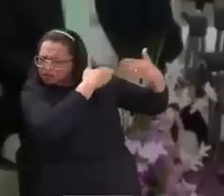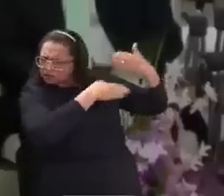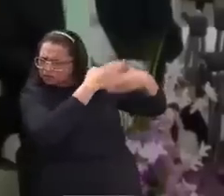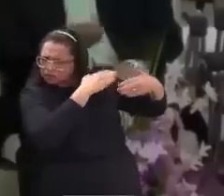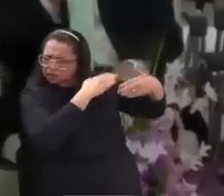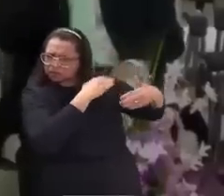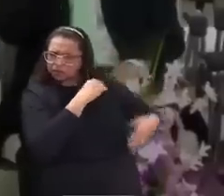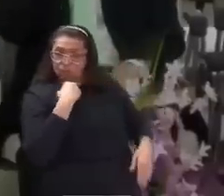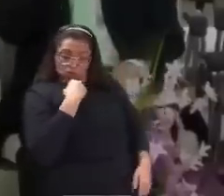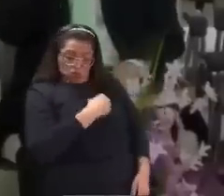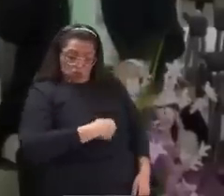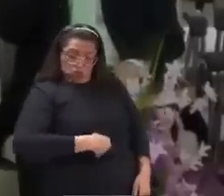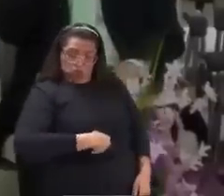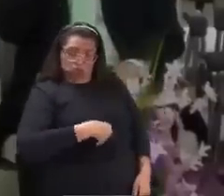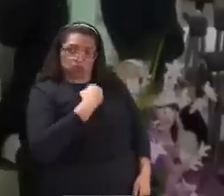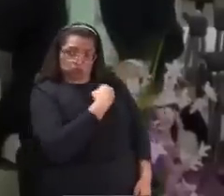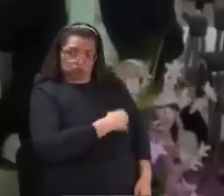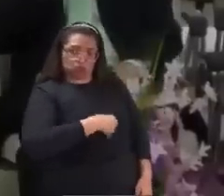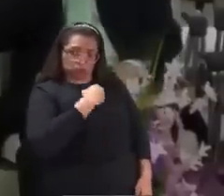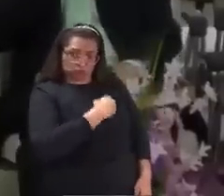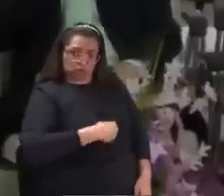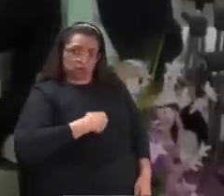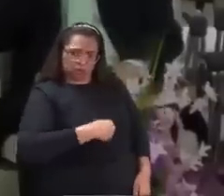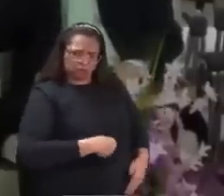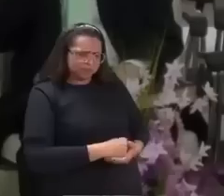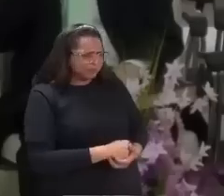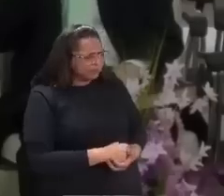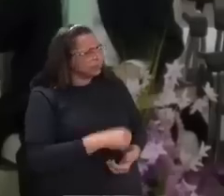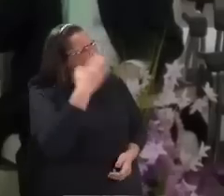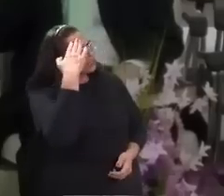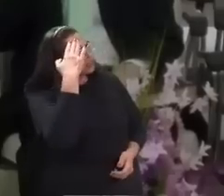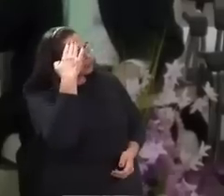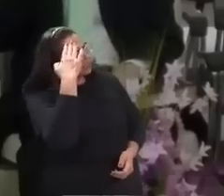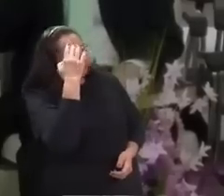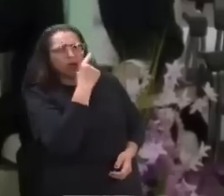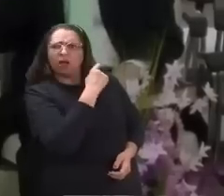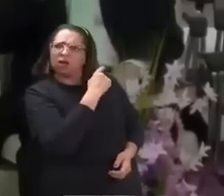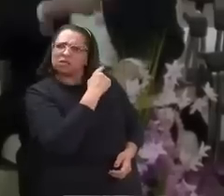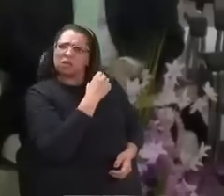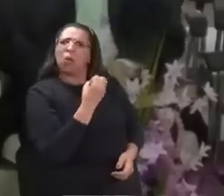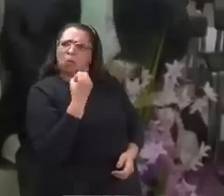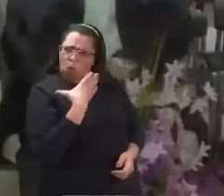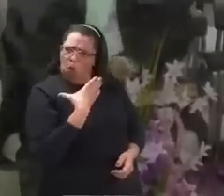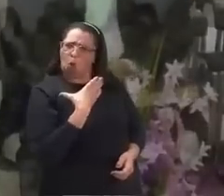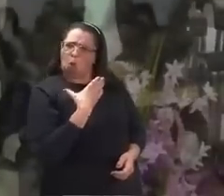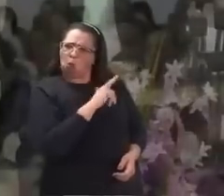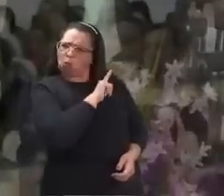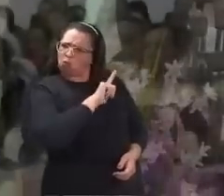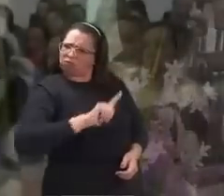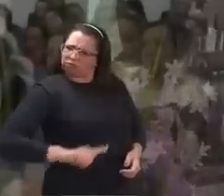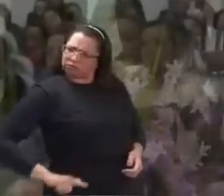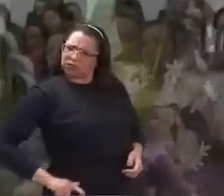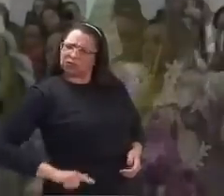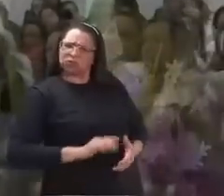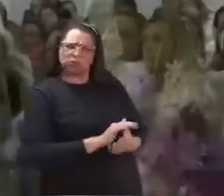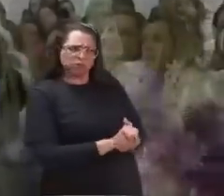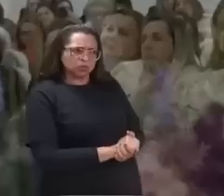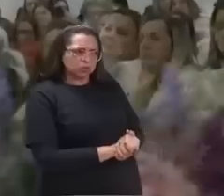dele. Aí ele agora vai dizer: primeiro ponto, vamos oprimir o povo.